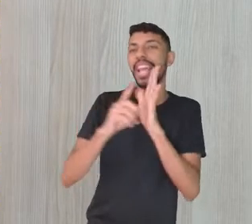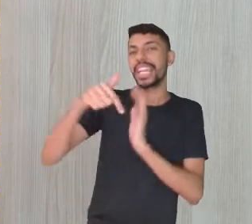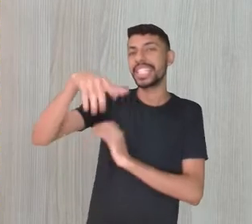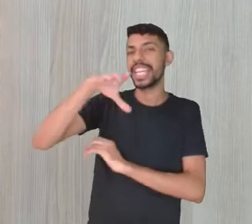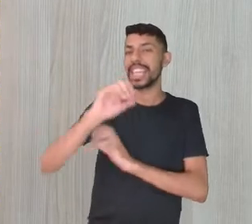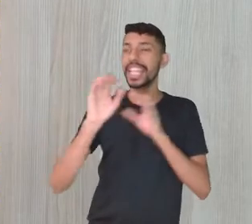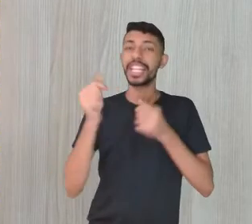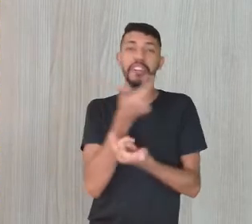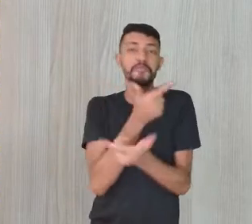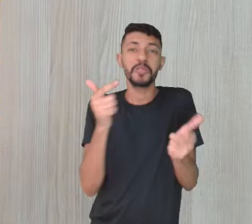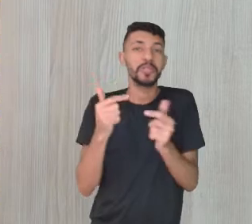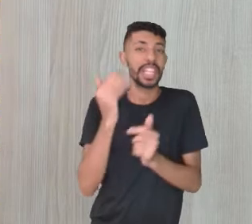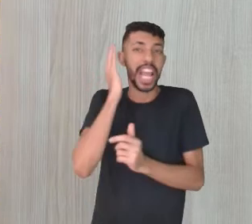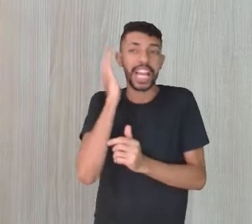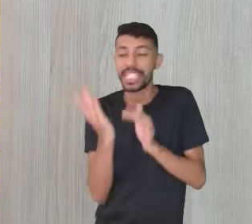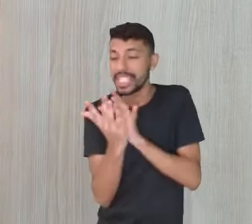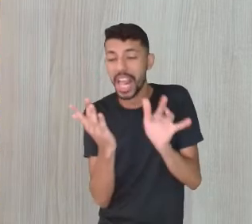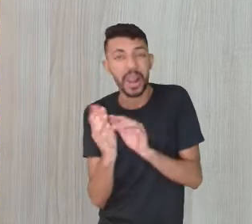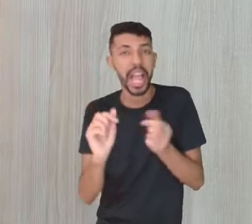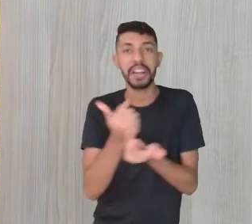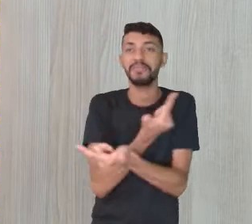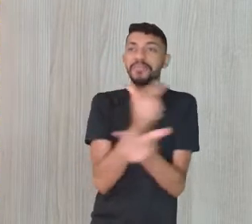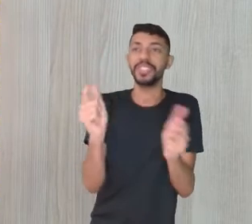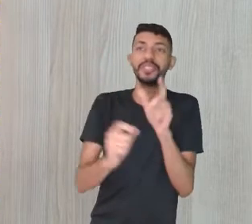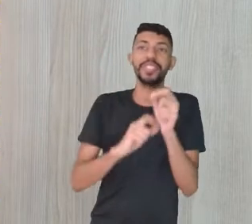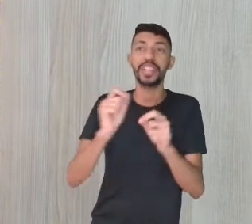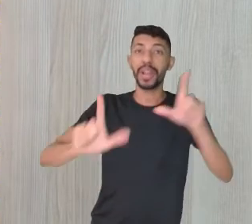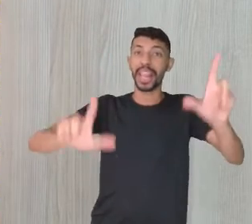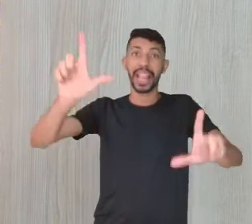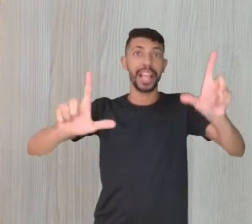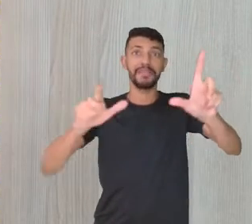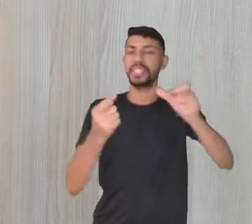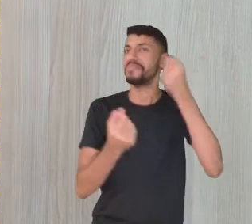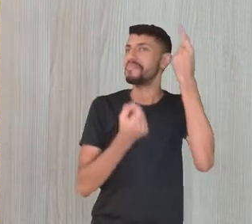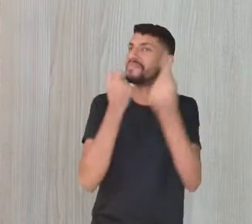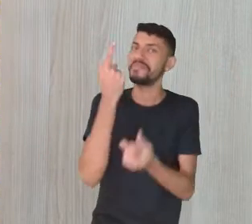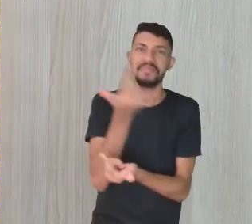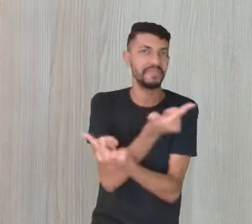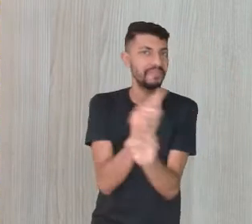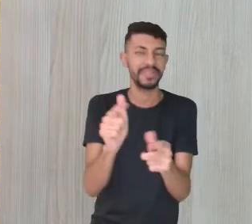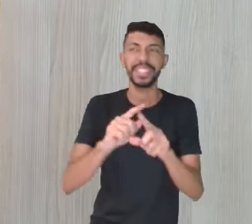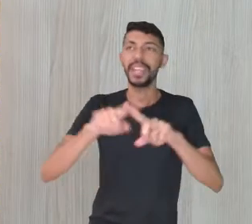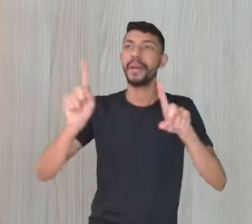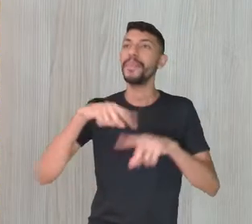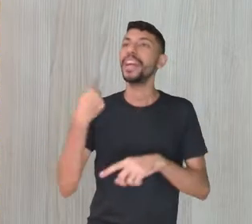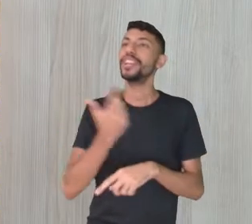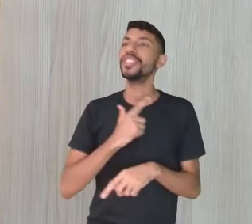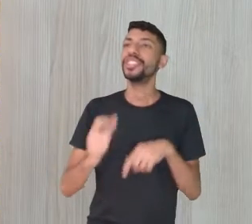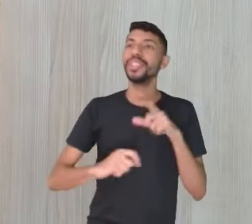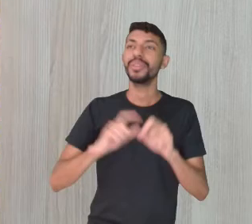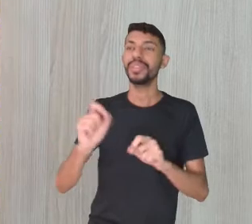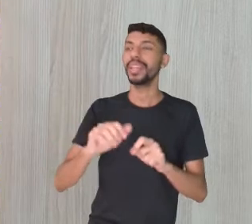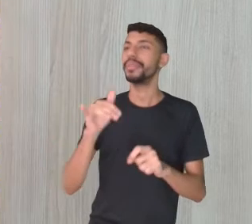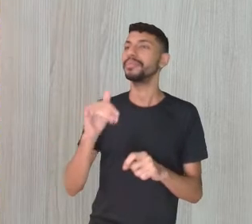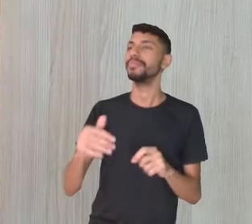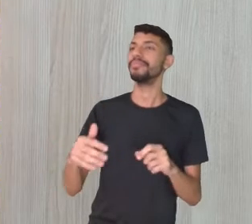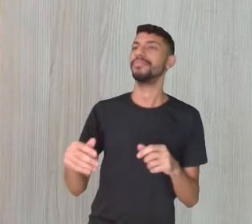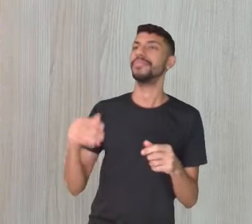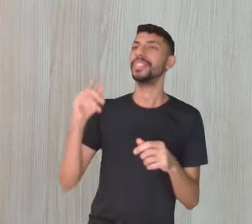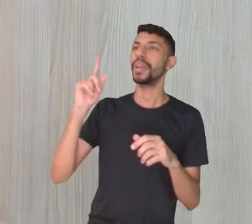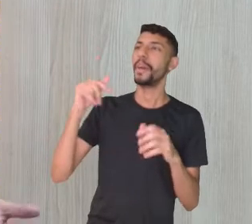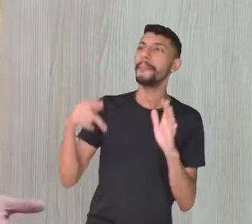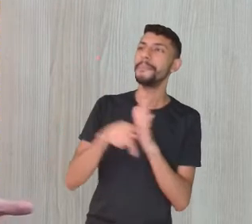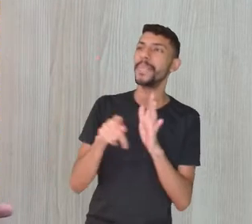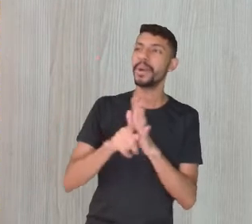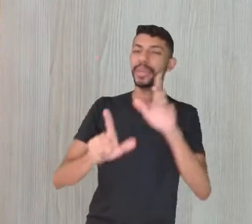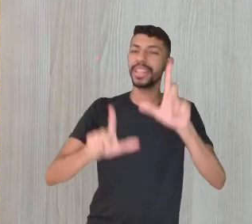tínhamos celular, não tínhamos, às vezes, nem televisão, né? Mas tínhamos uma televisão que pegava esse joguinho. E a